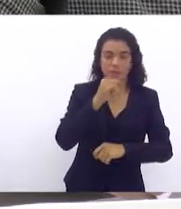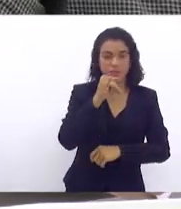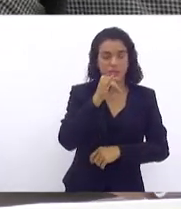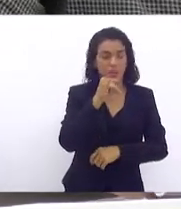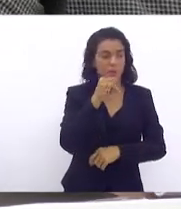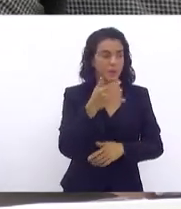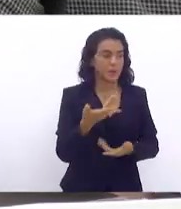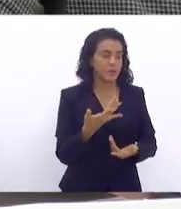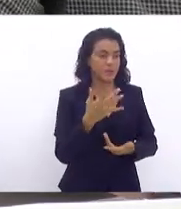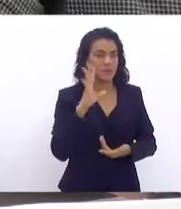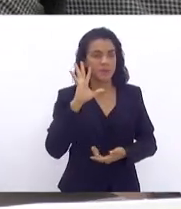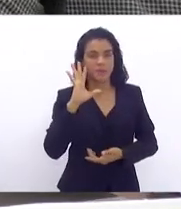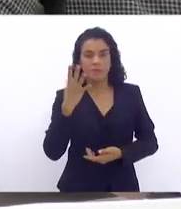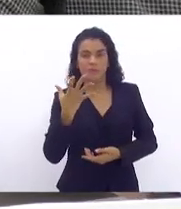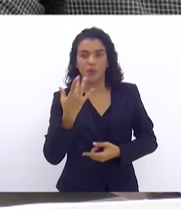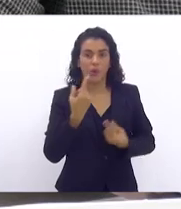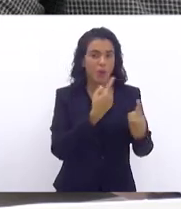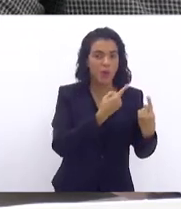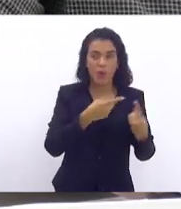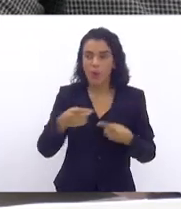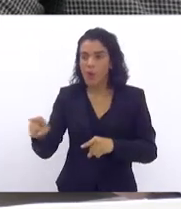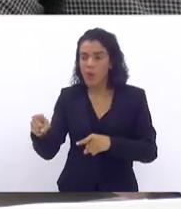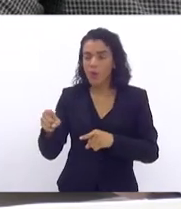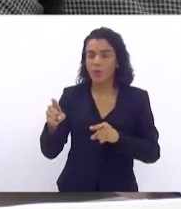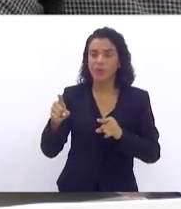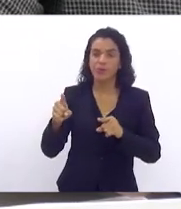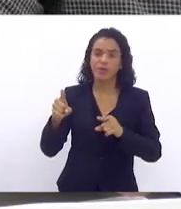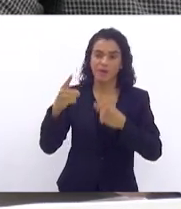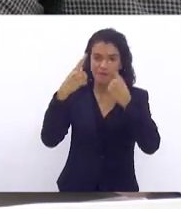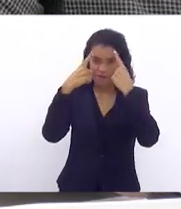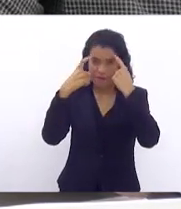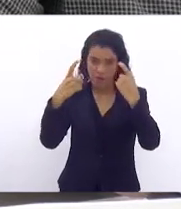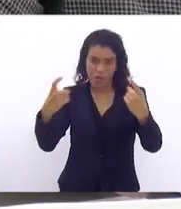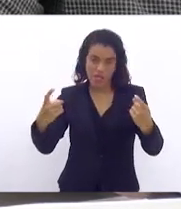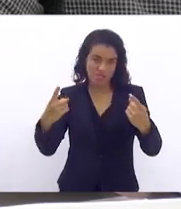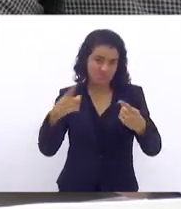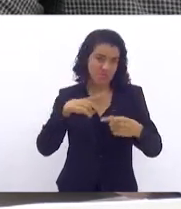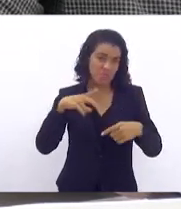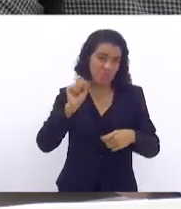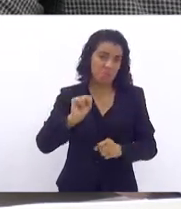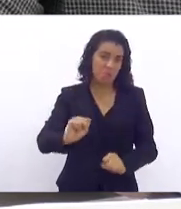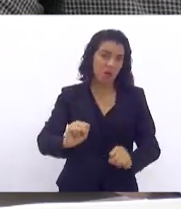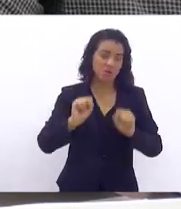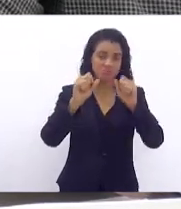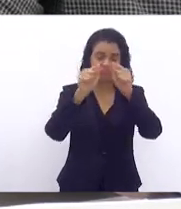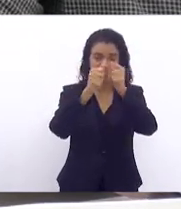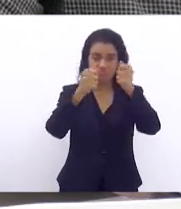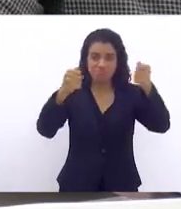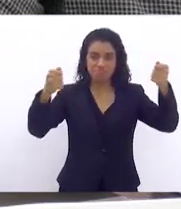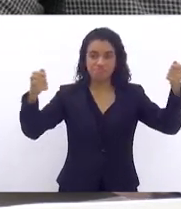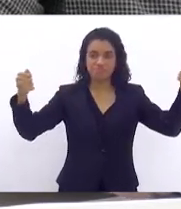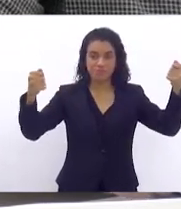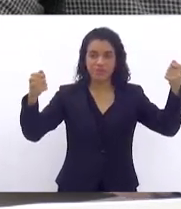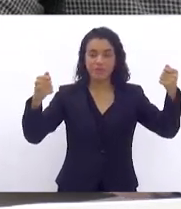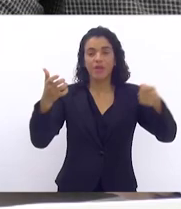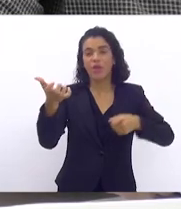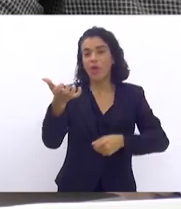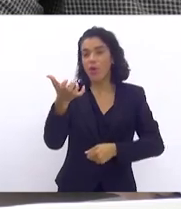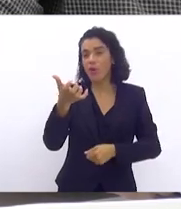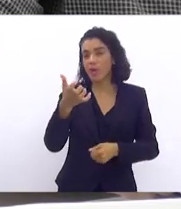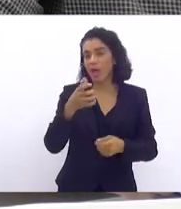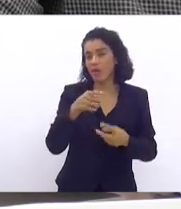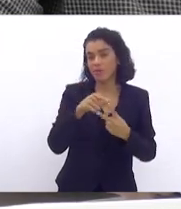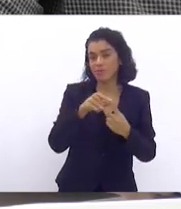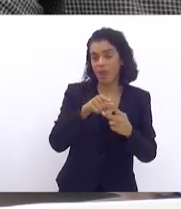posição contra a violência, fixar em algum lugar algum cartaz. Então, Eu queria verificar esses dois aspectos, a